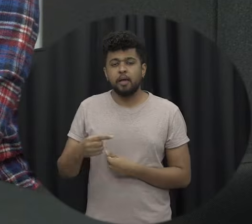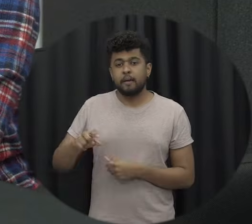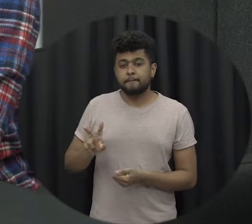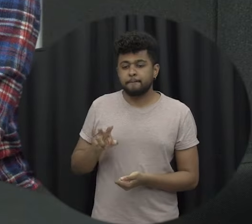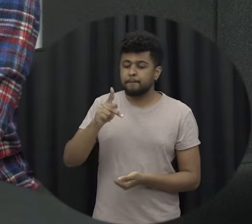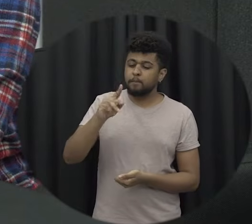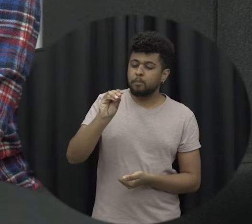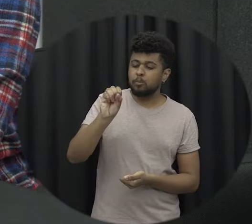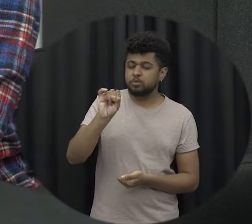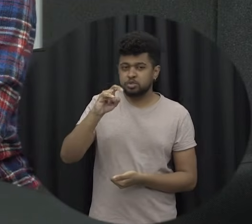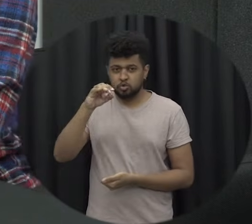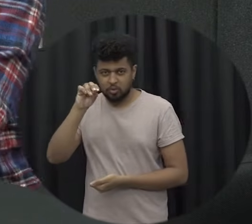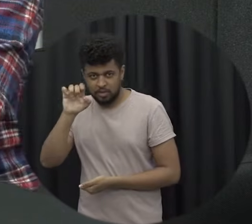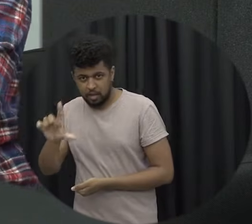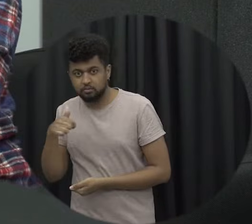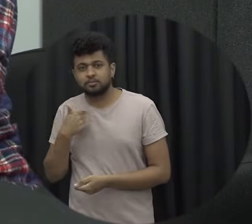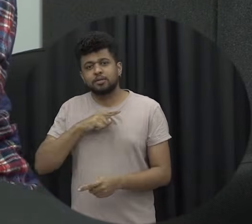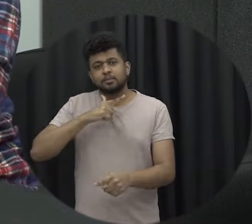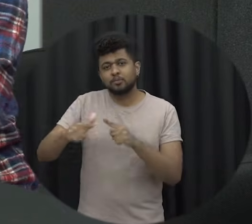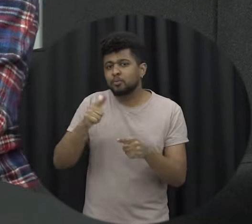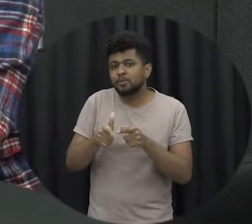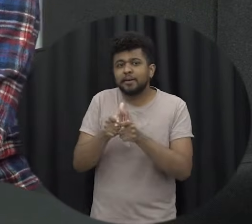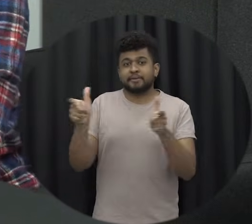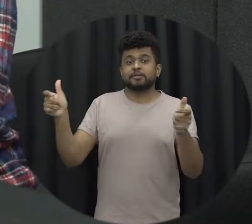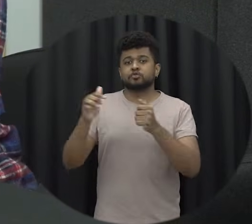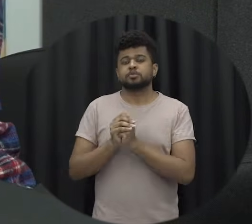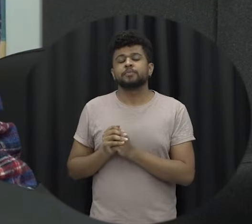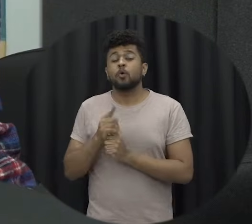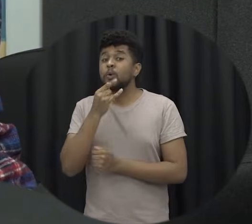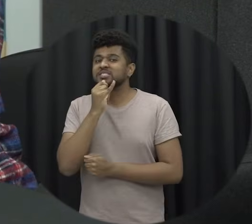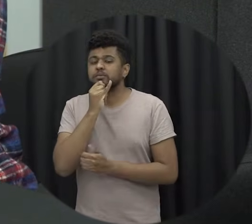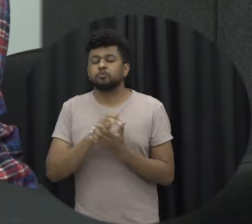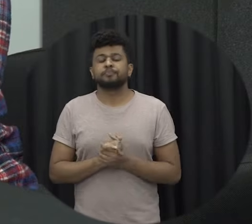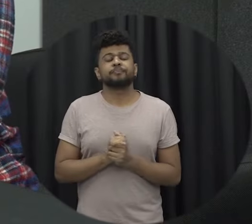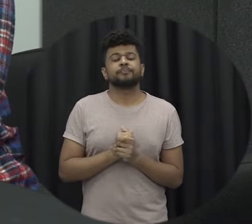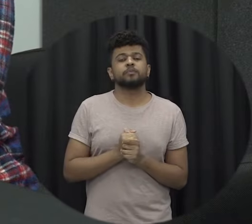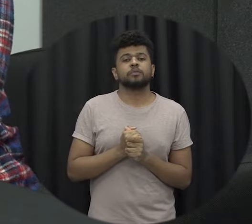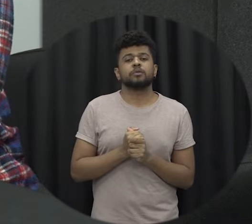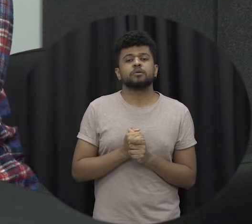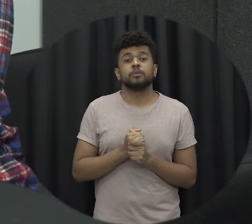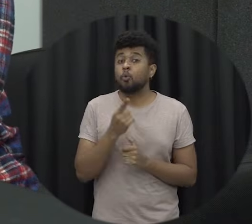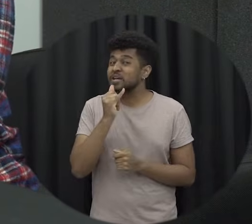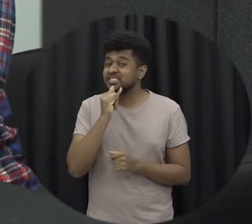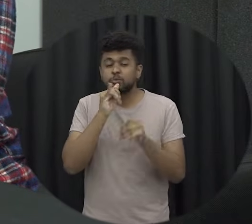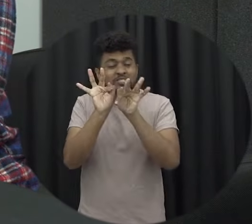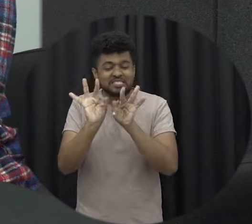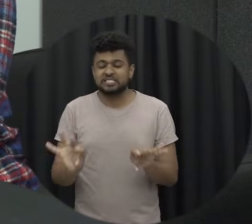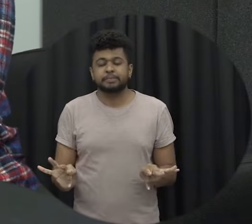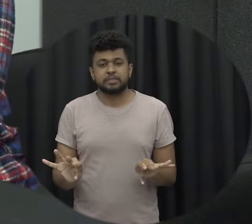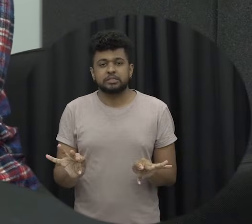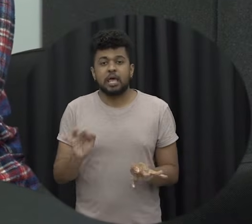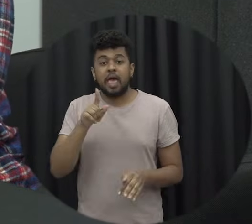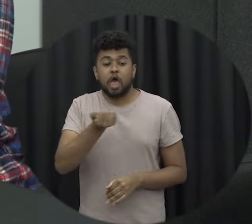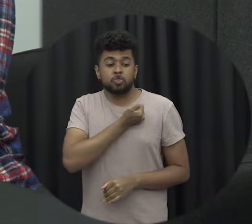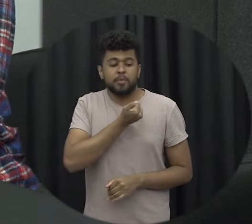grande. Um exemplo muito simples, né? São os numerais romanos, né? Se a gente